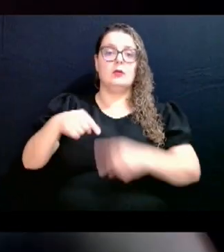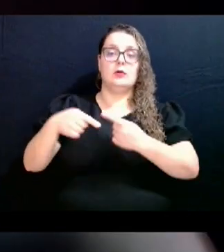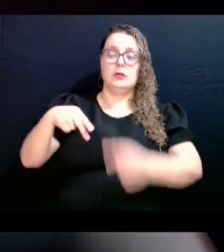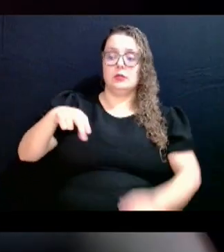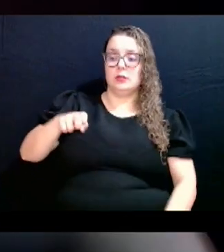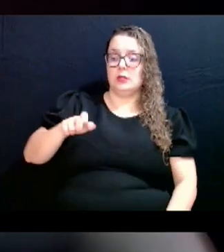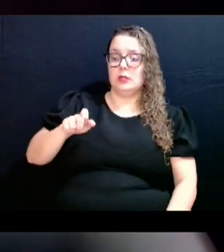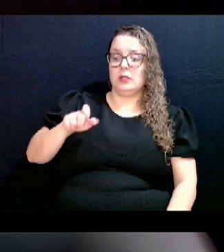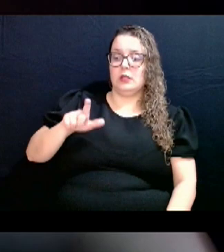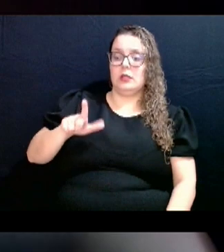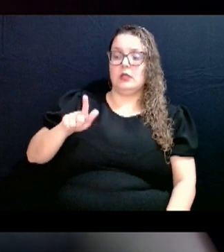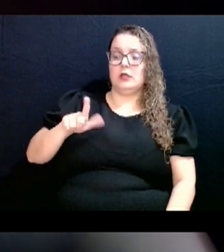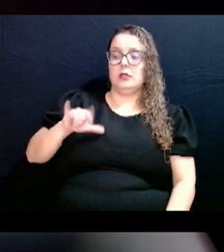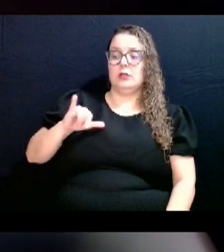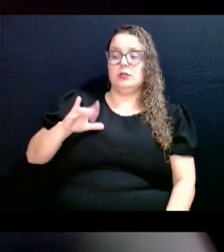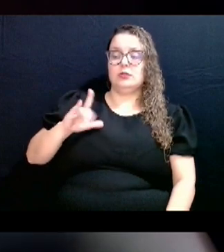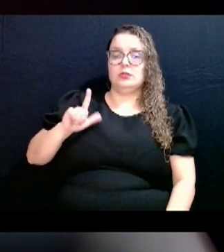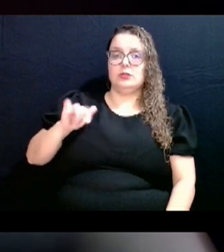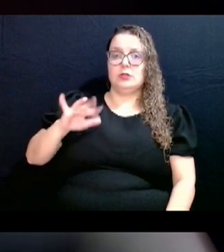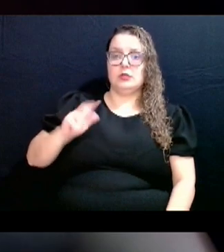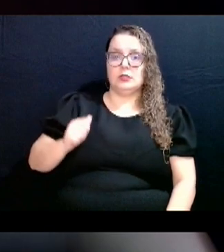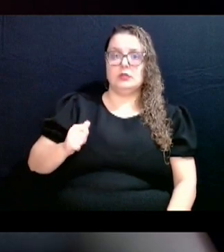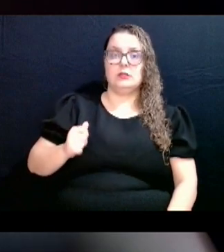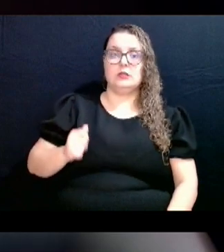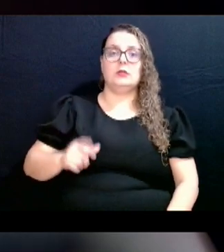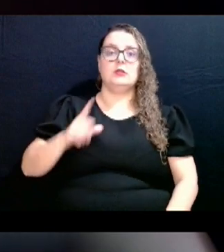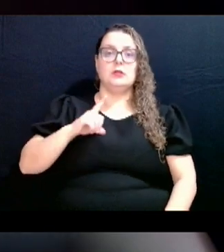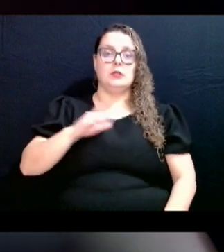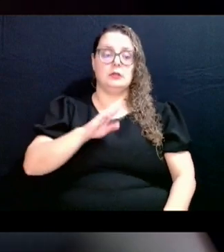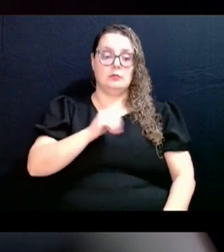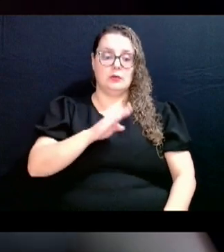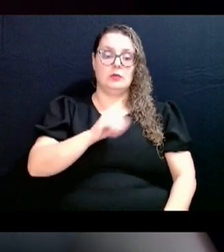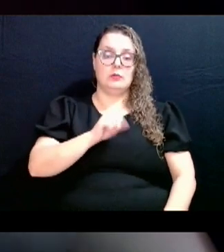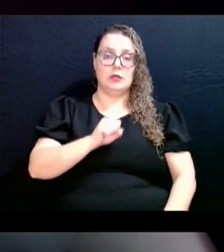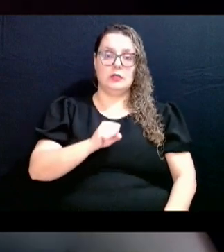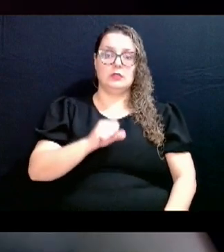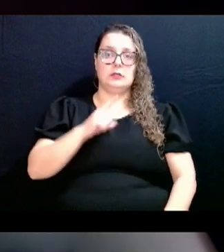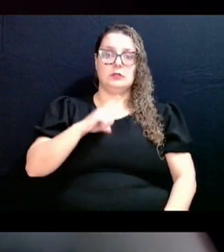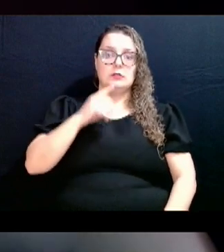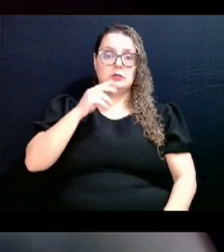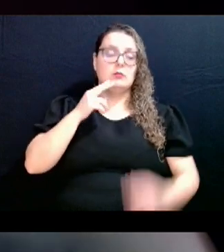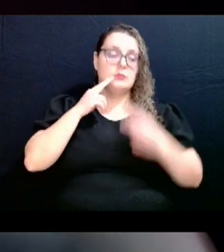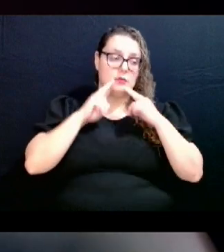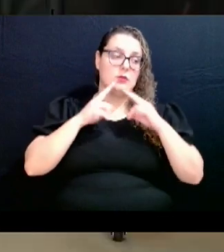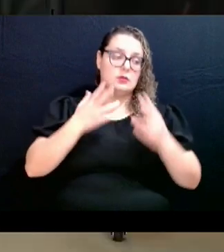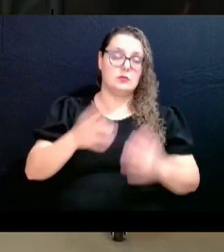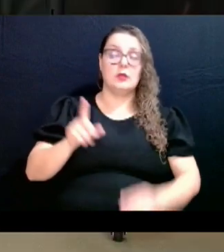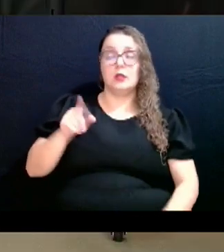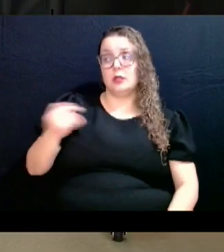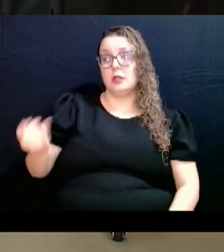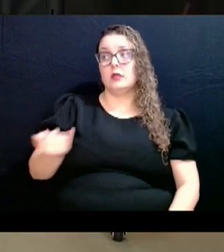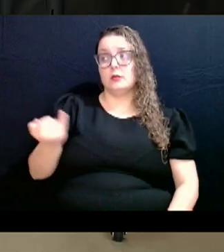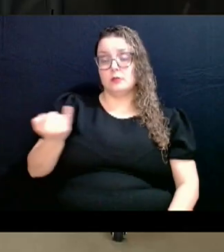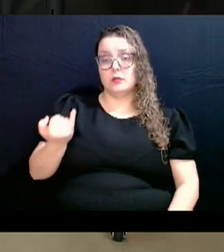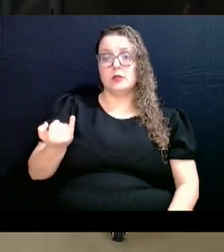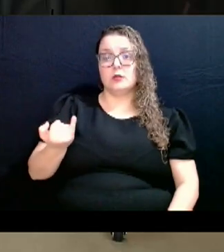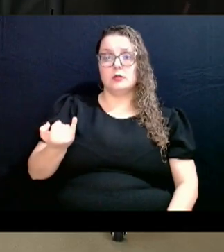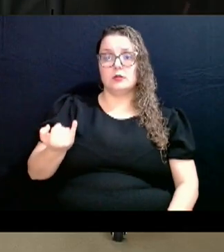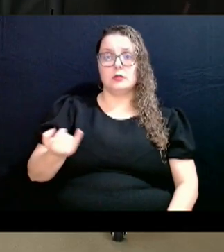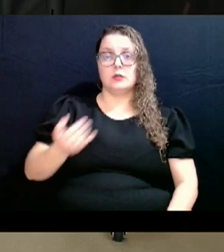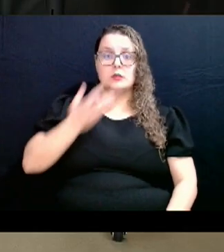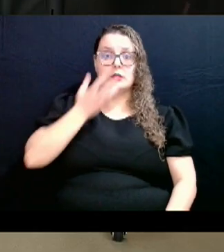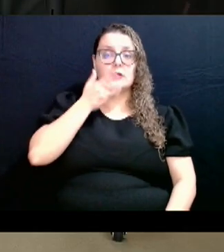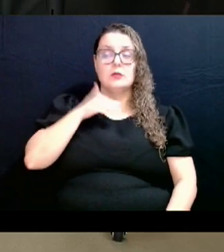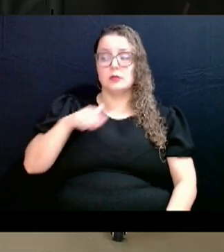hoje, babás sendo testemunhas e tudo mais. É importante, né, essa questão, porque a criança, ela tem,